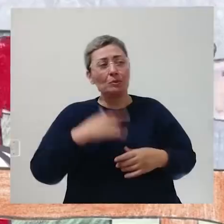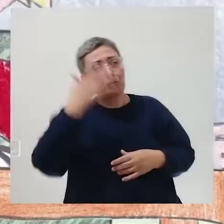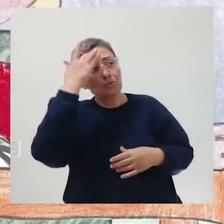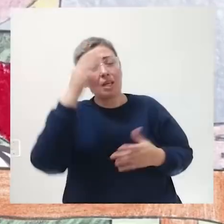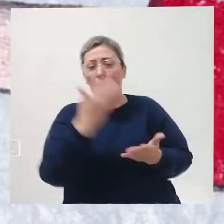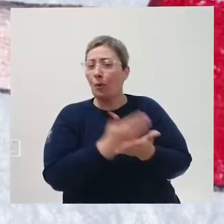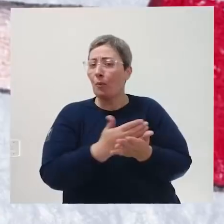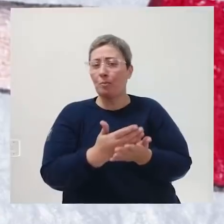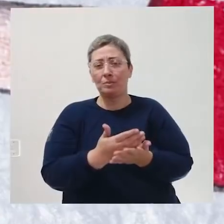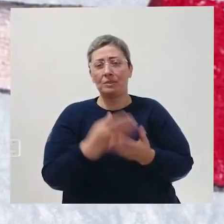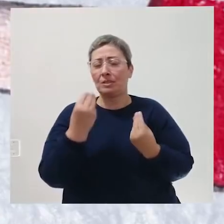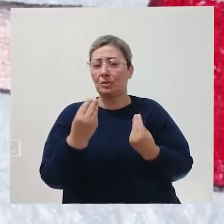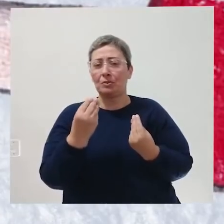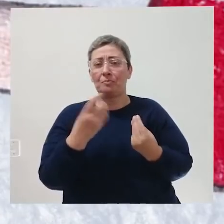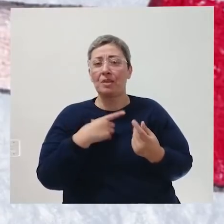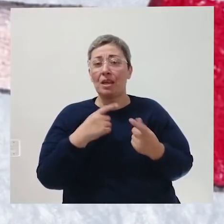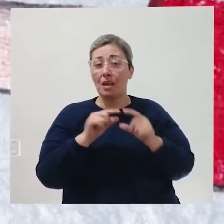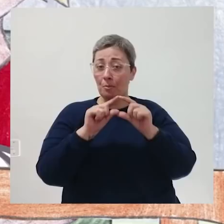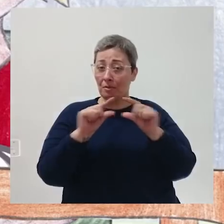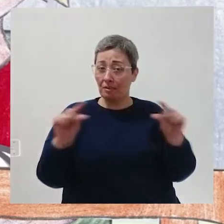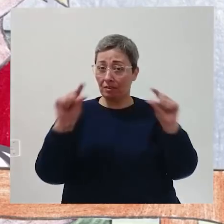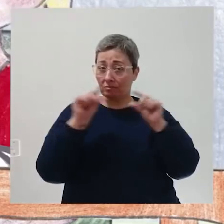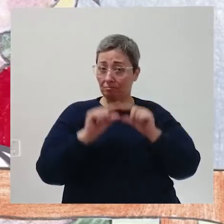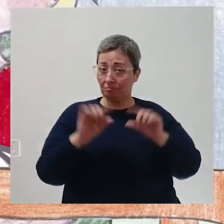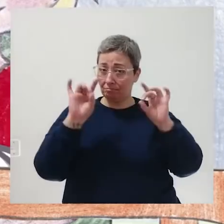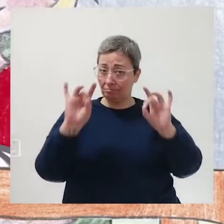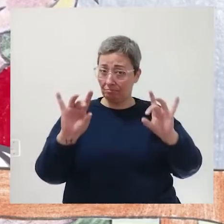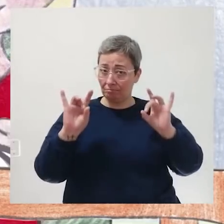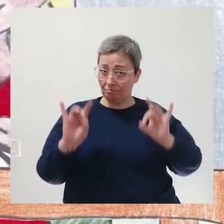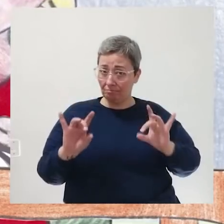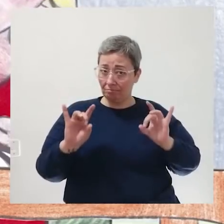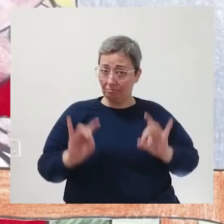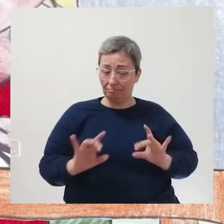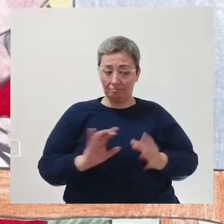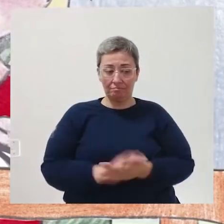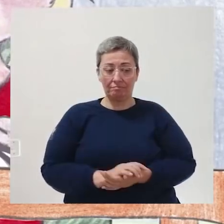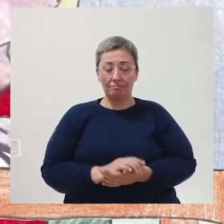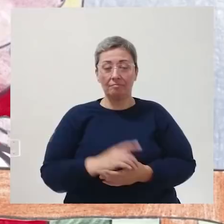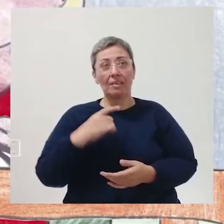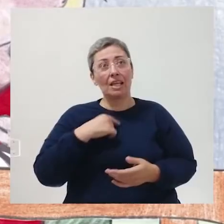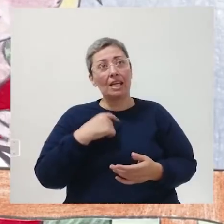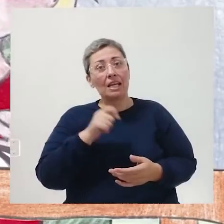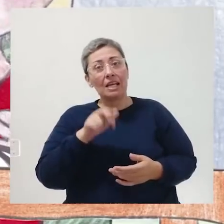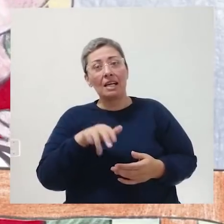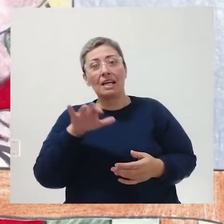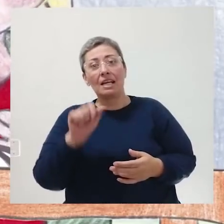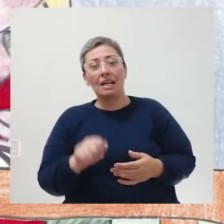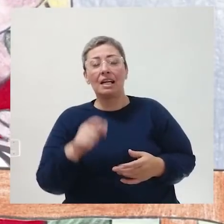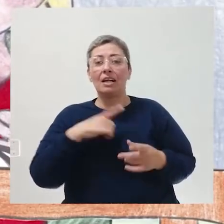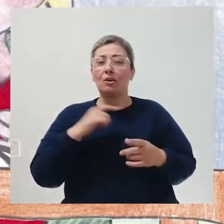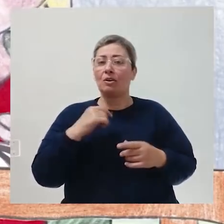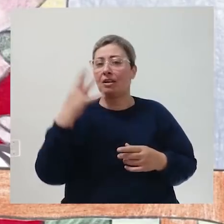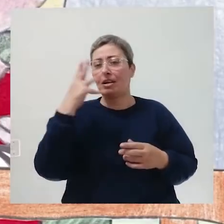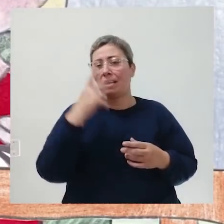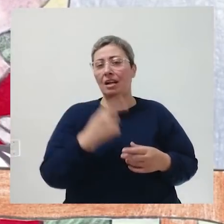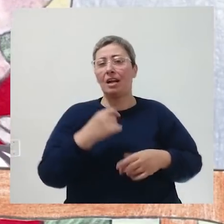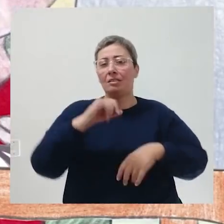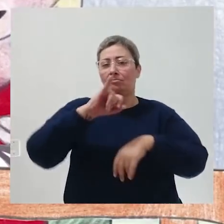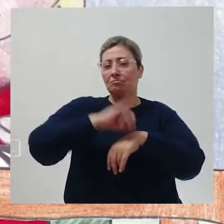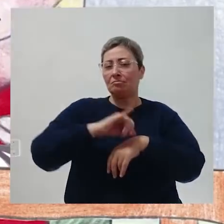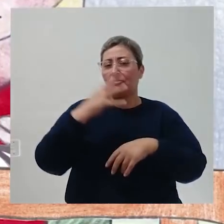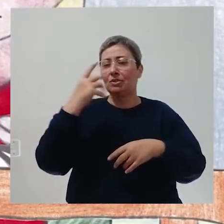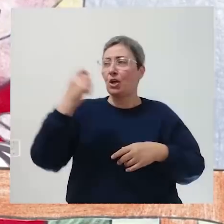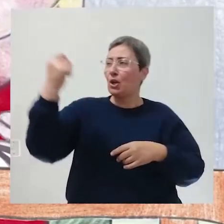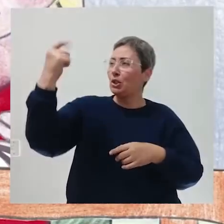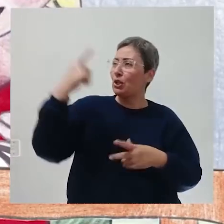onde começar. É uma frase de cada vez. Angra dos Reis é um lugar muito bonito, onde brilha o sol